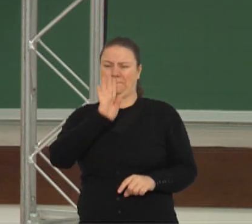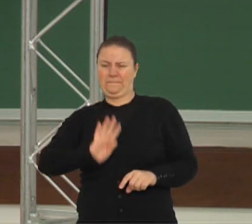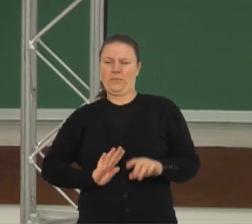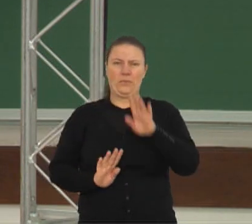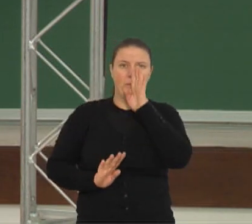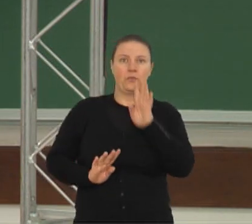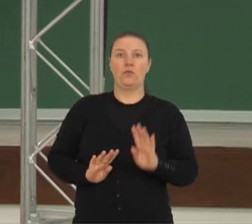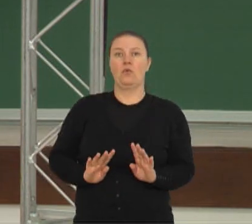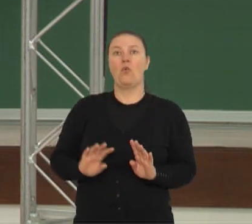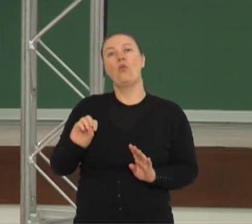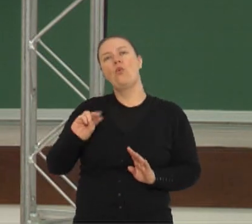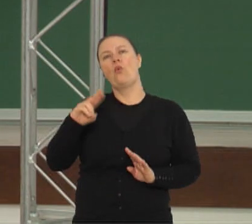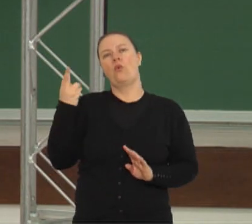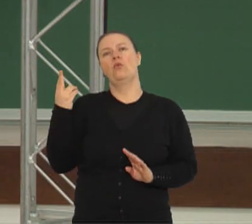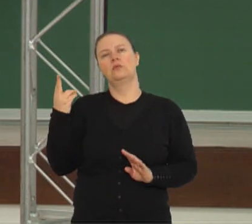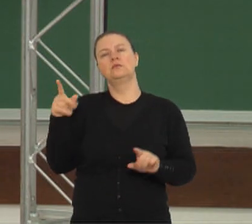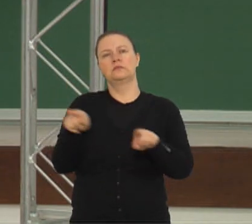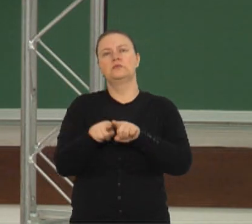literal.